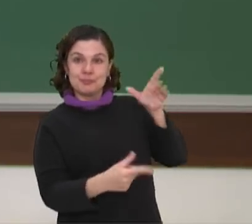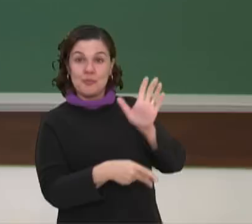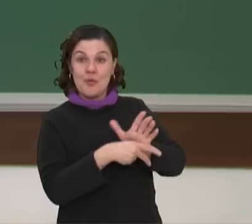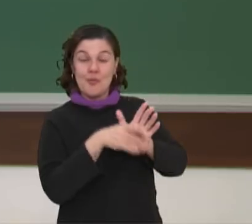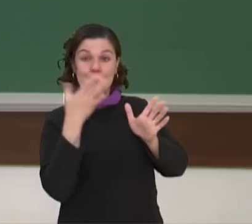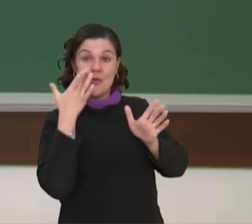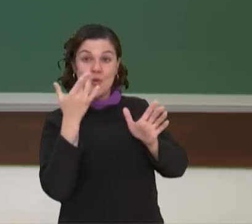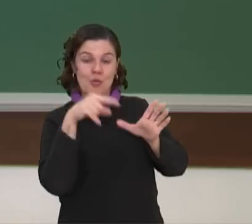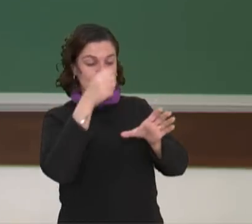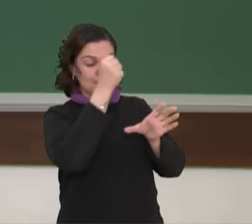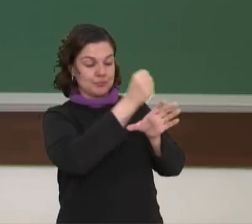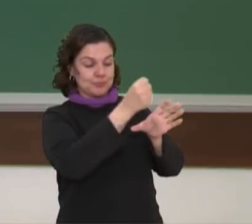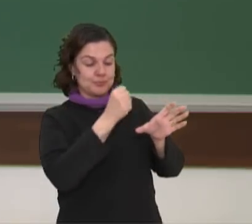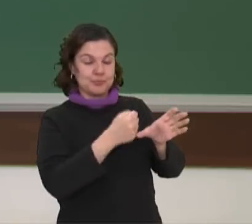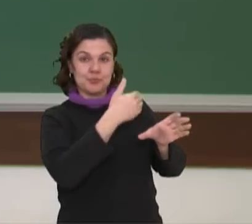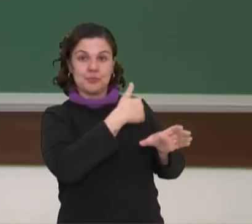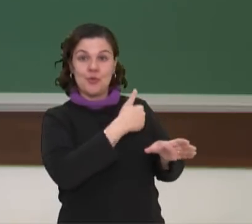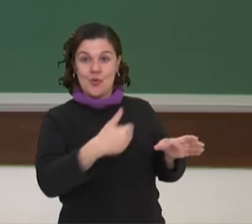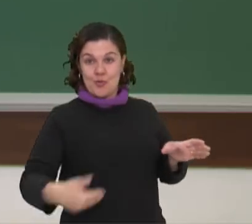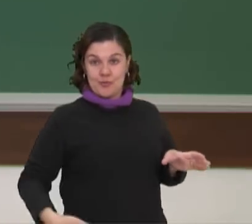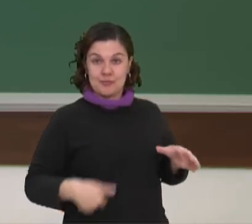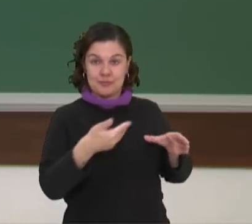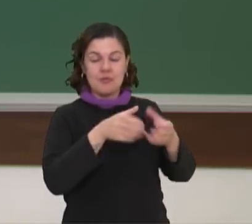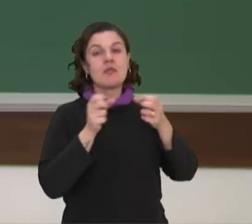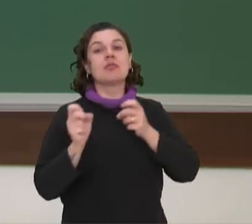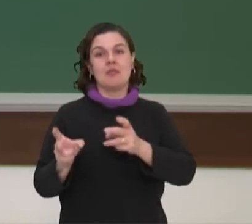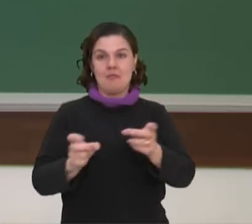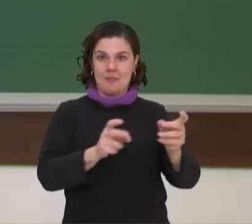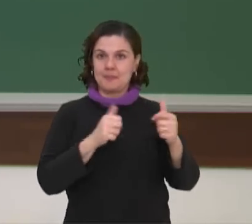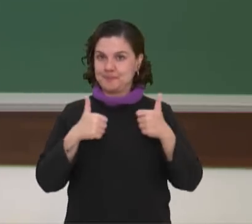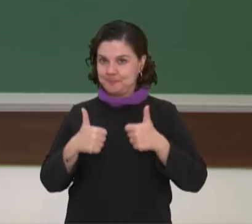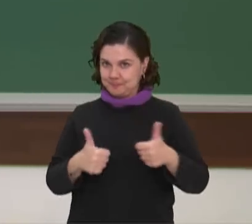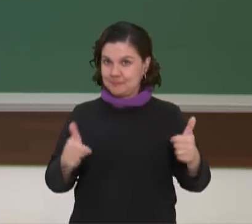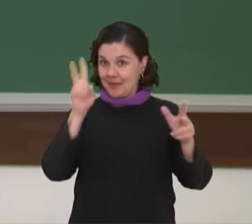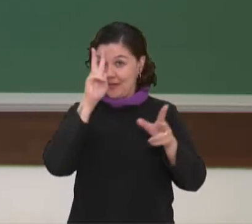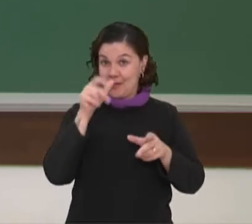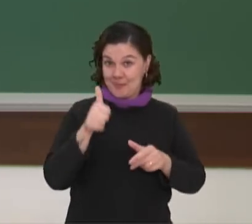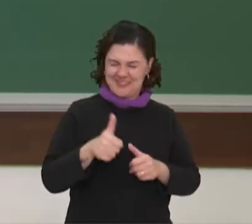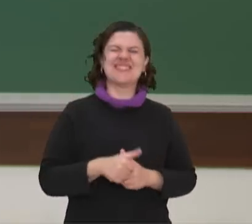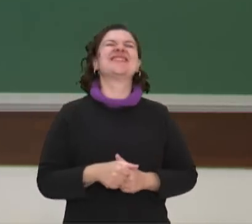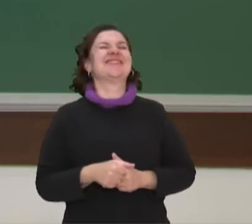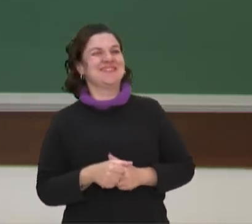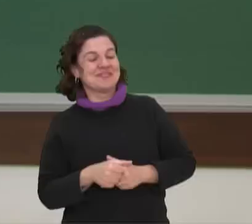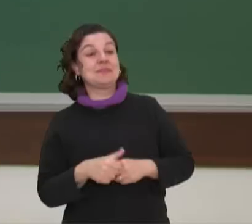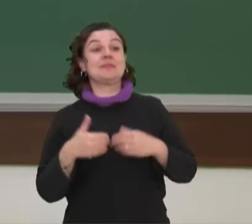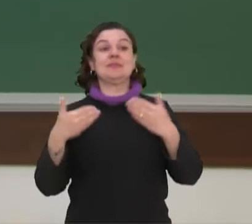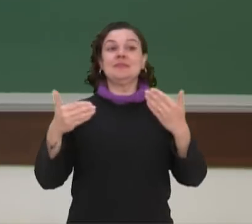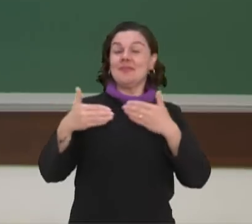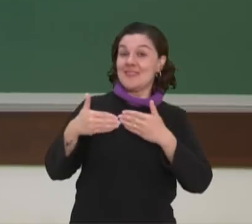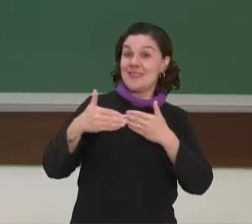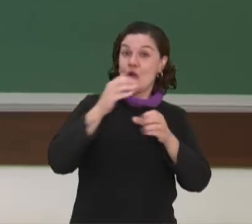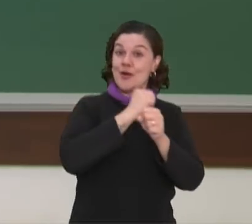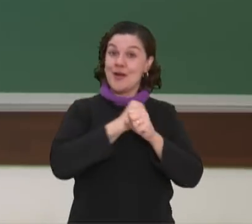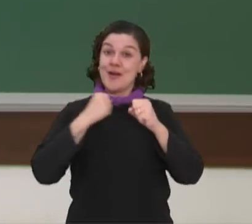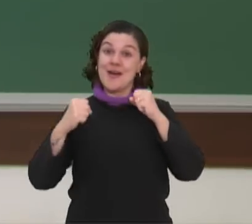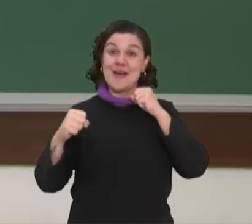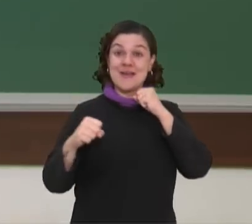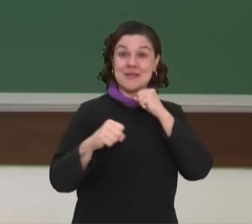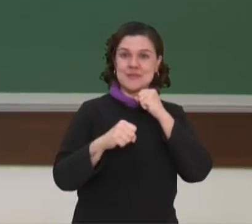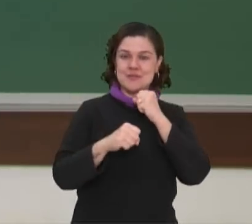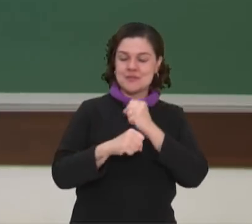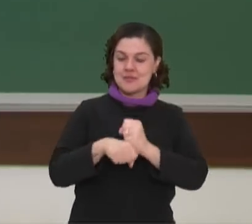ouro com a marca do governo e poderia ser comercializado. Lembrou? Isso. Ainda, a